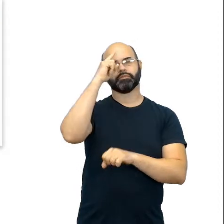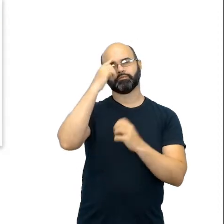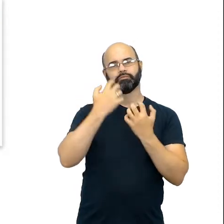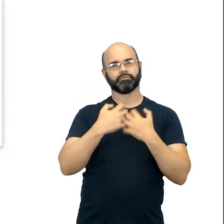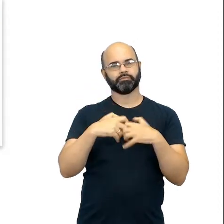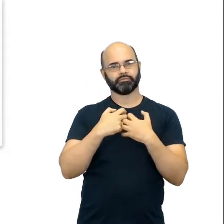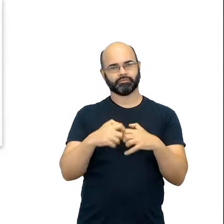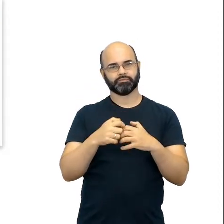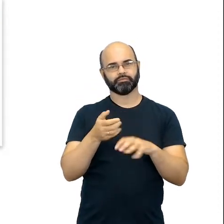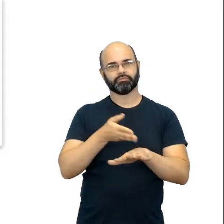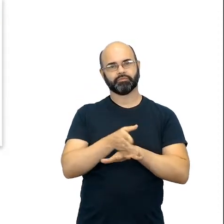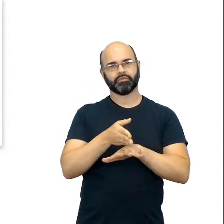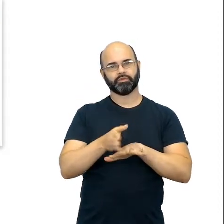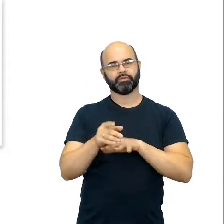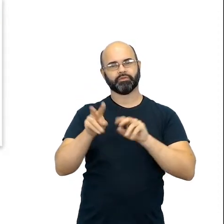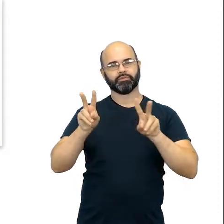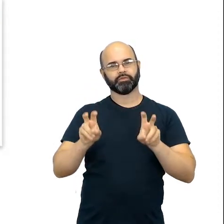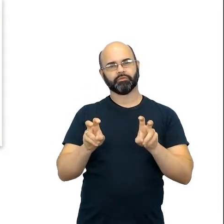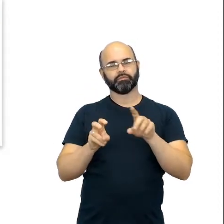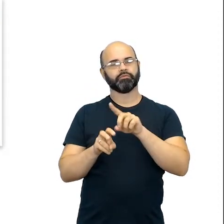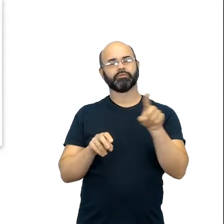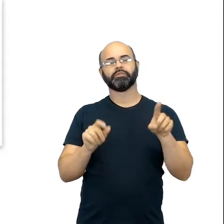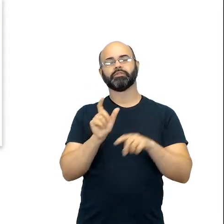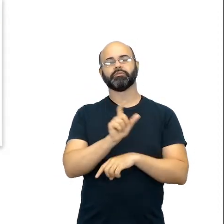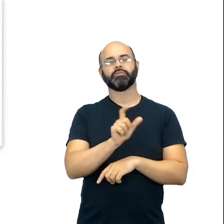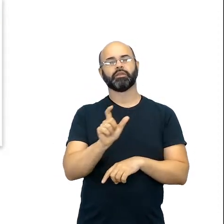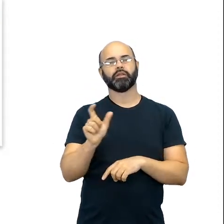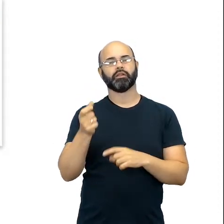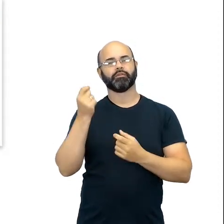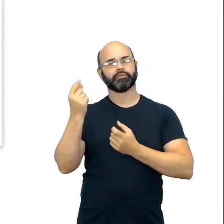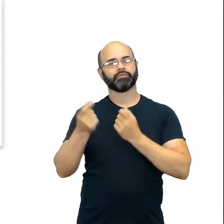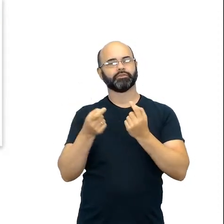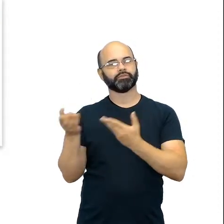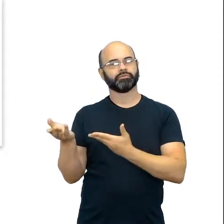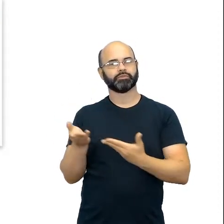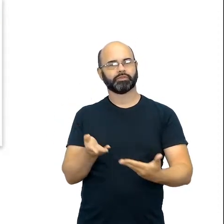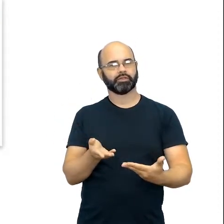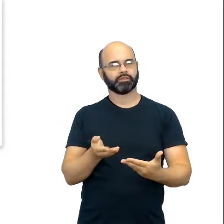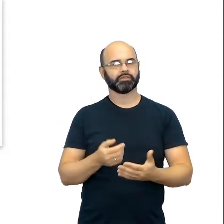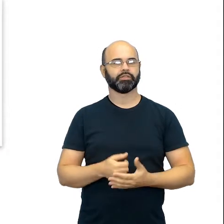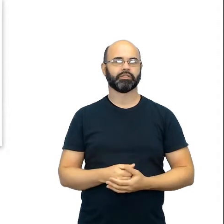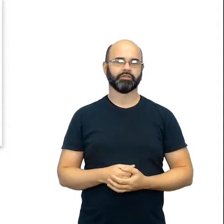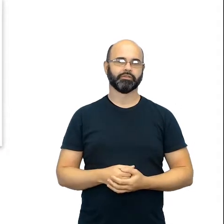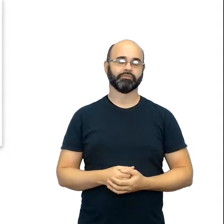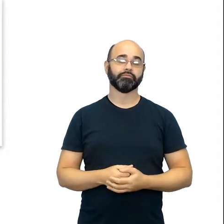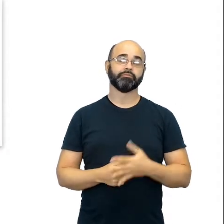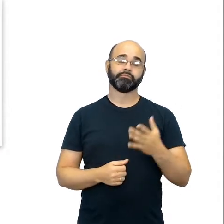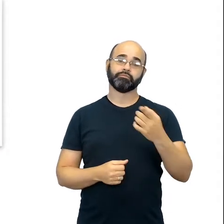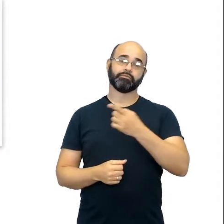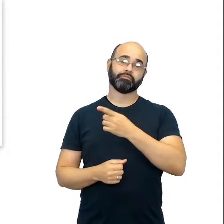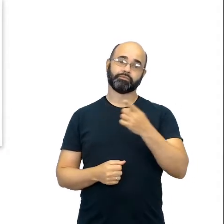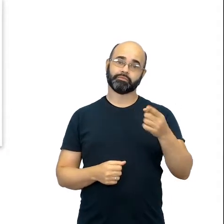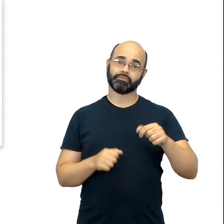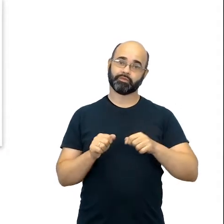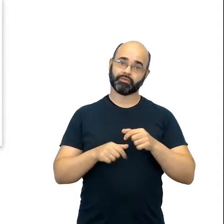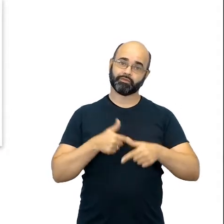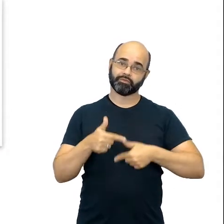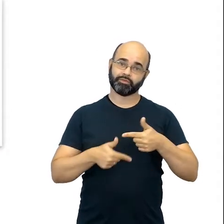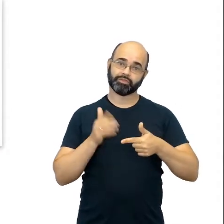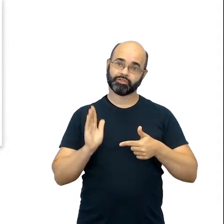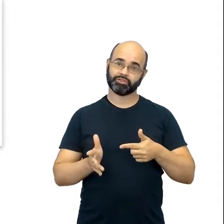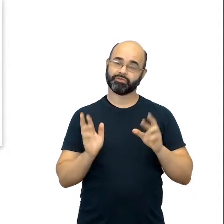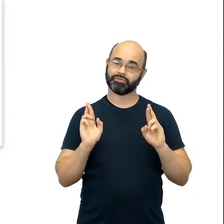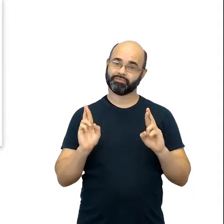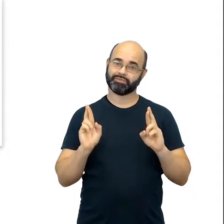temático, levantarem algumas palavras que tinham a ver com essa abordagem. Então, espero que vocês tenham feito esse exercício.